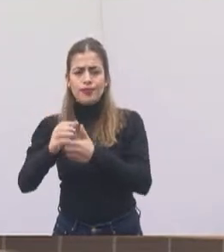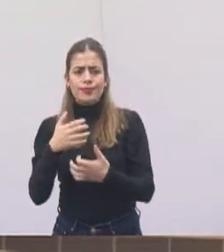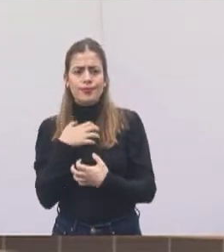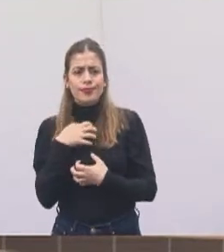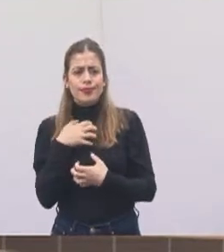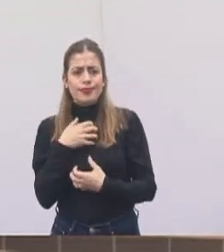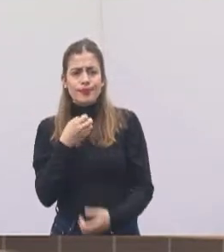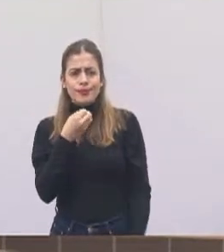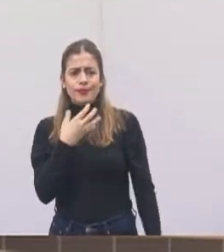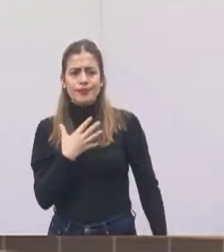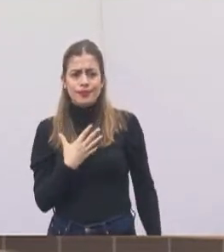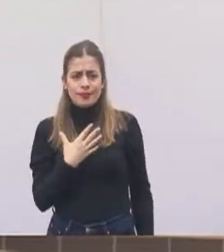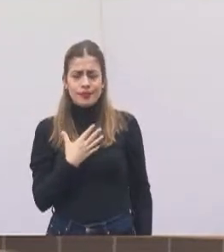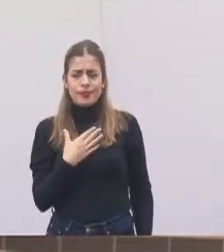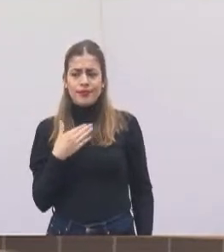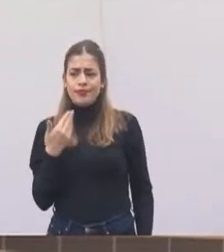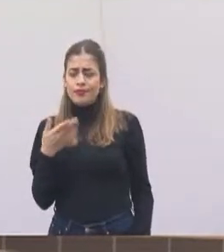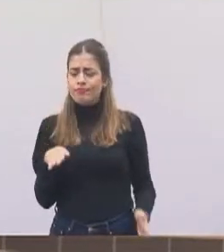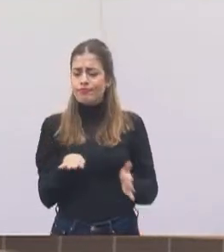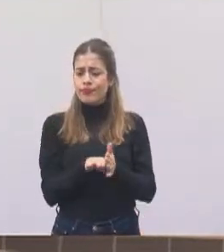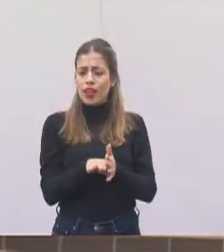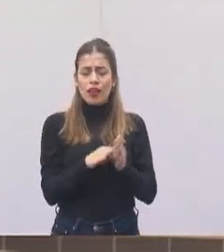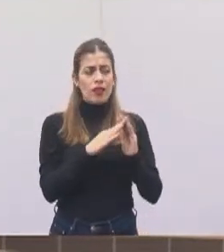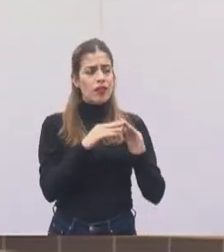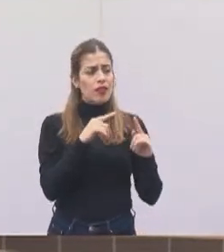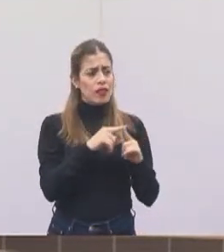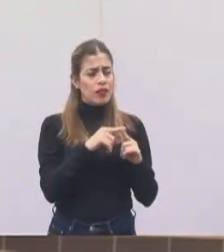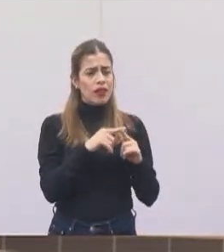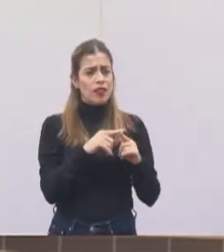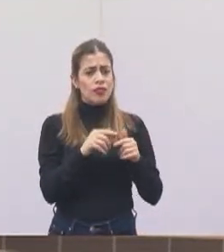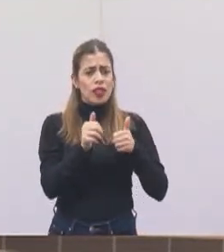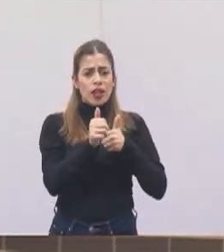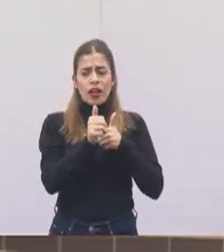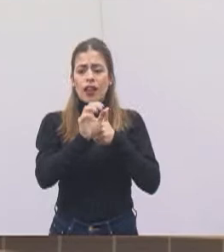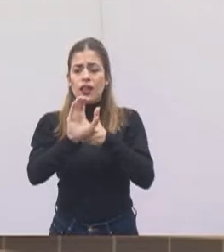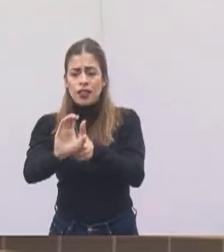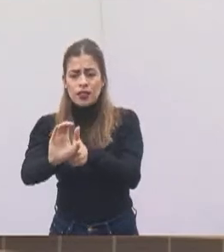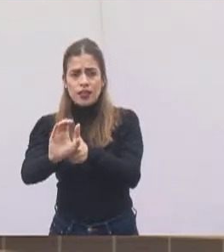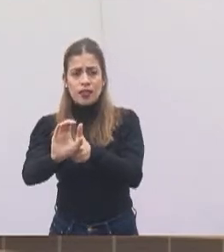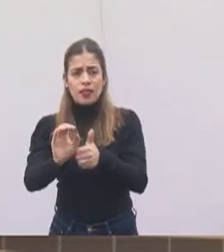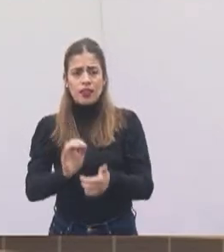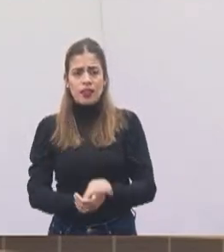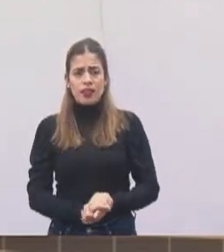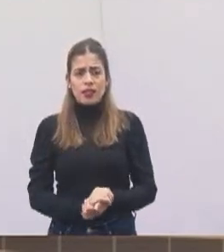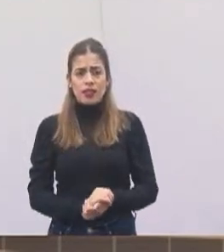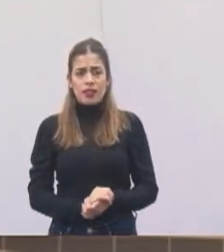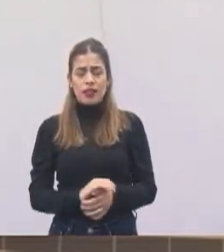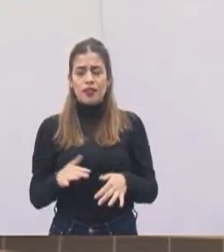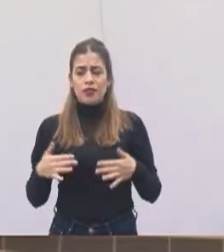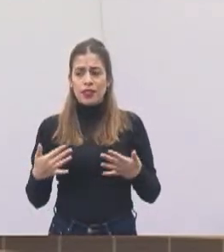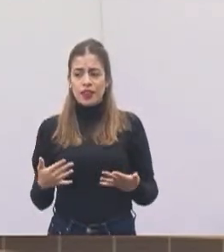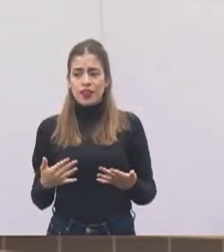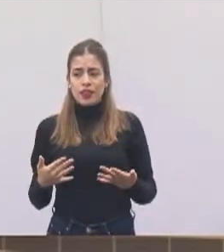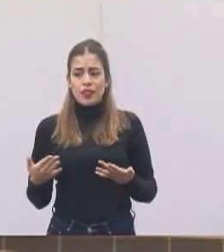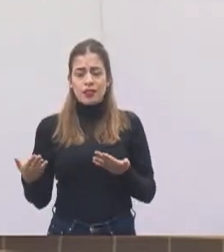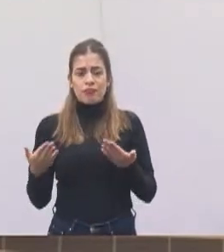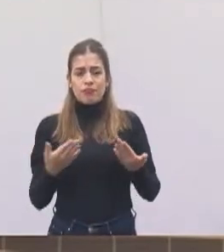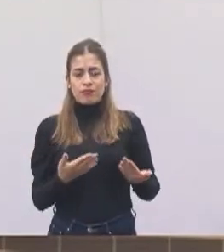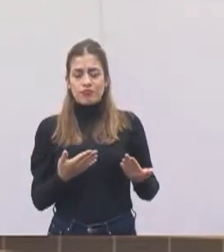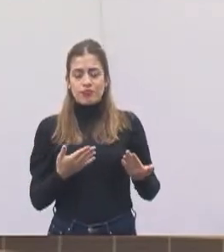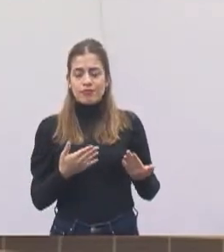eu aprendi uns ensinamentos bacanas e respeito todos que aqui estão. No meu partido tem um católico, que é o